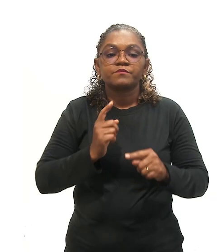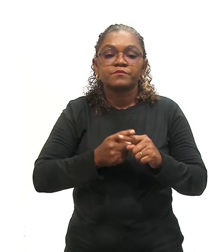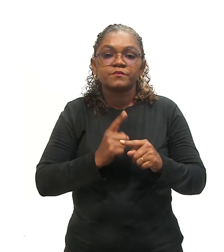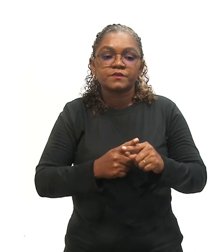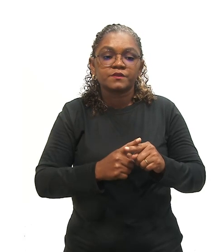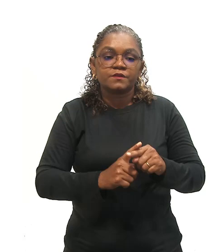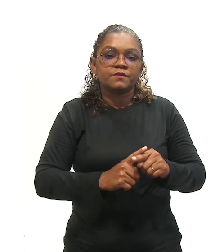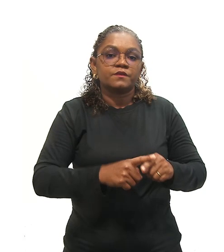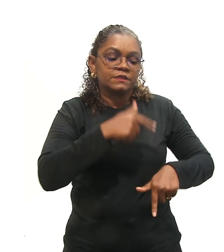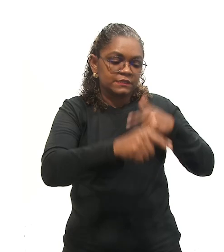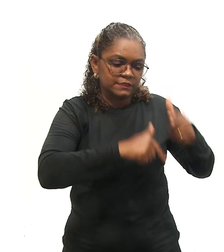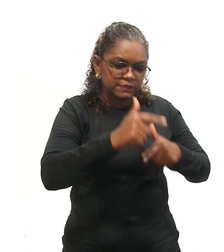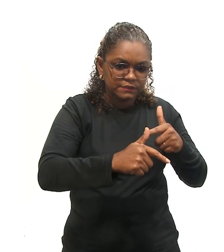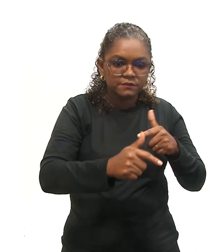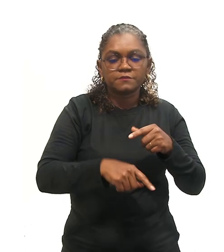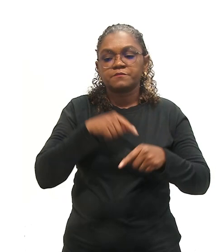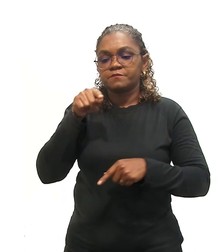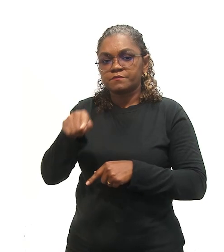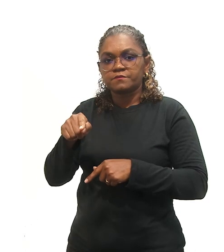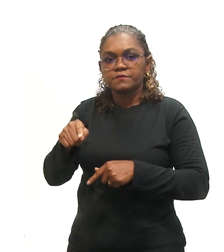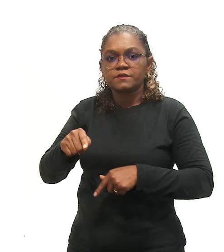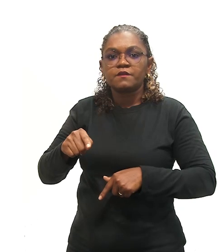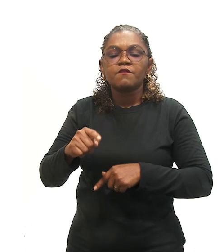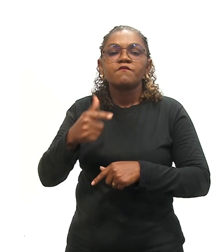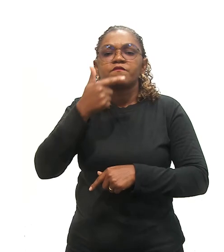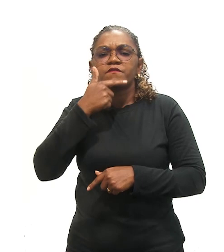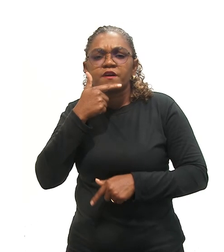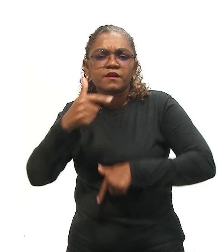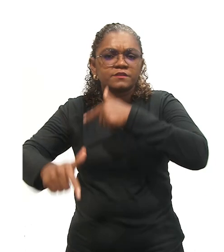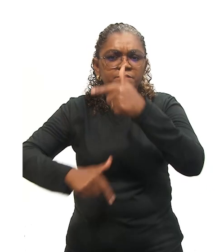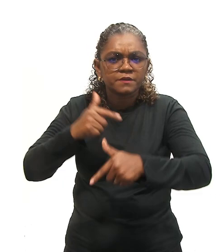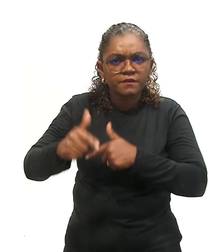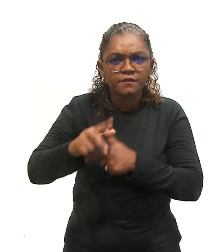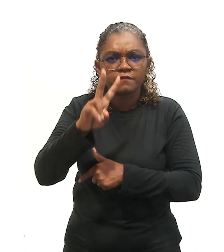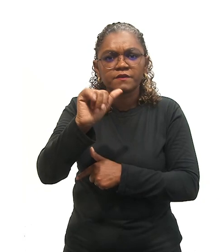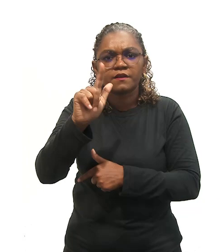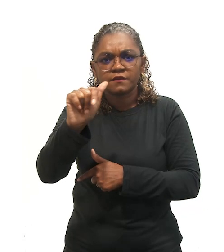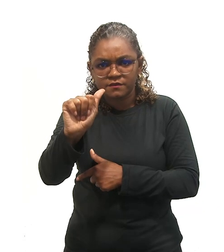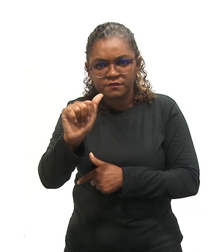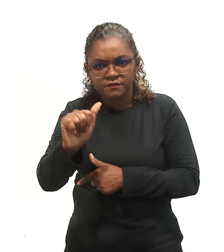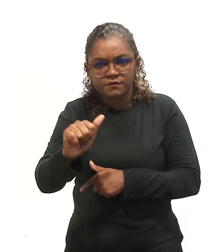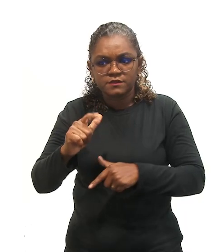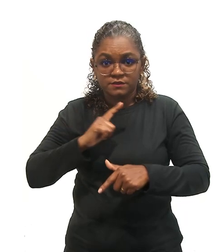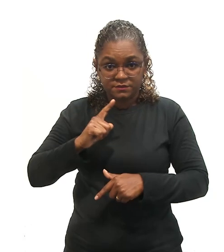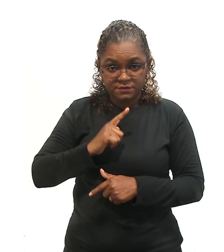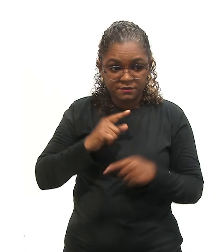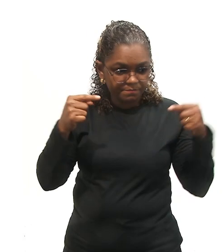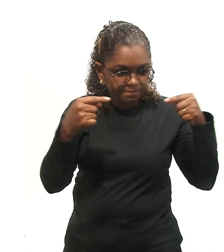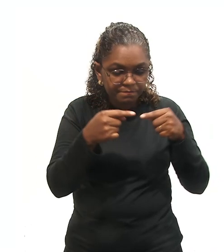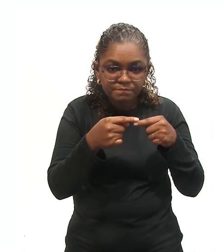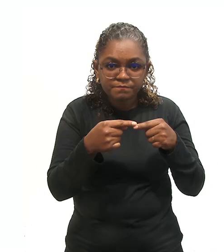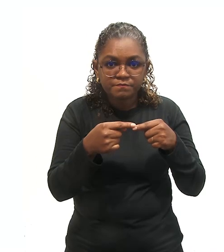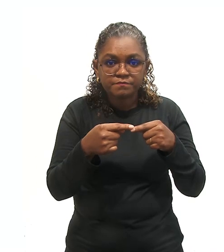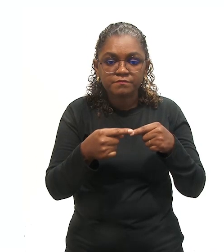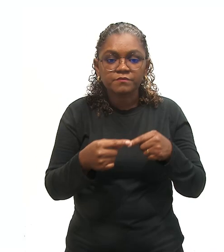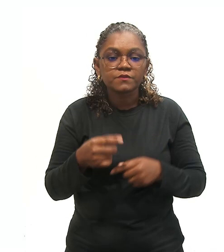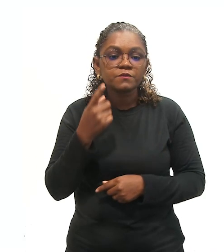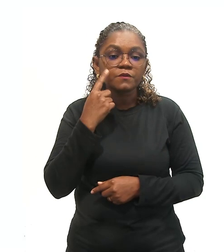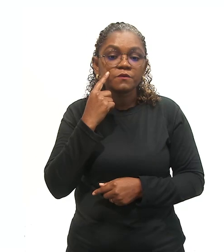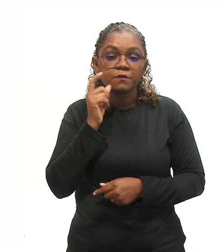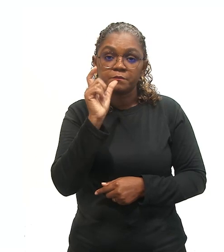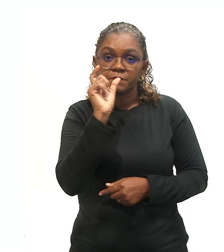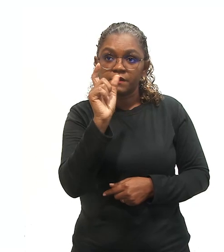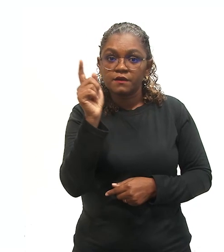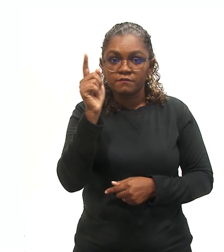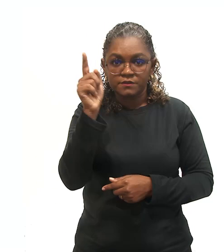do emprego. O crescimento econômico é a meta mais importante perseguida pela economia. Quando eu falo de crescimento econômico aqui, vocês podem lembrar